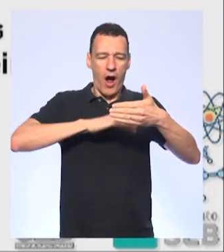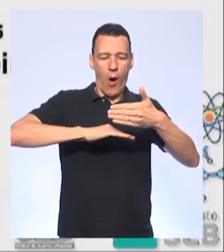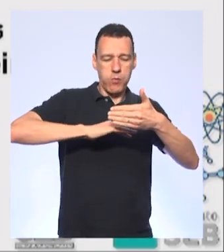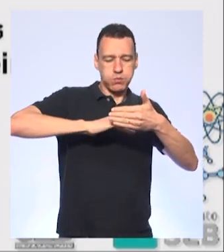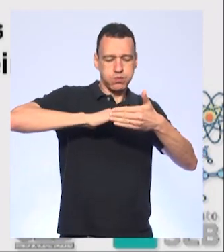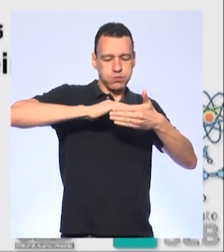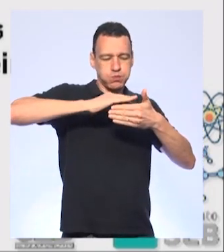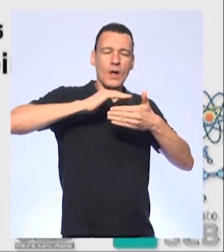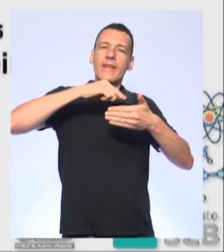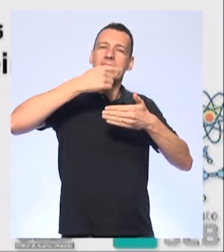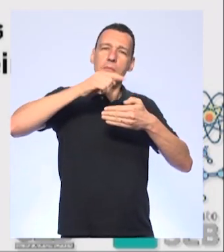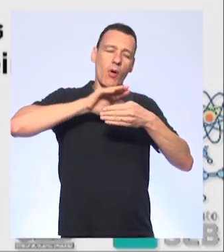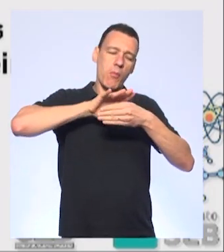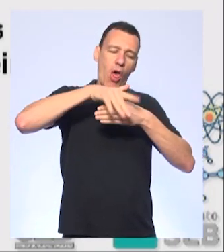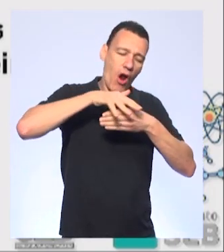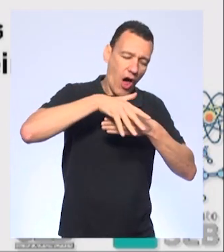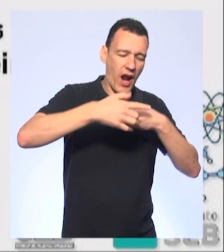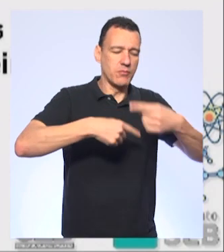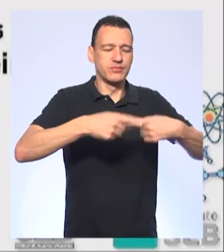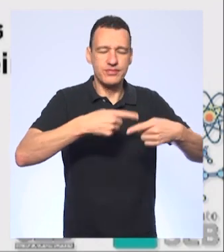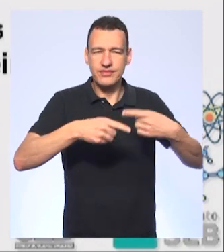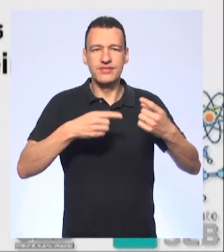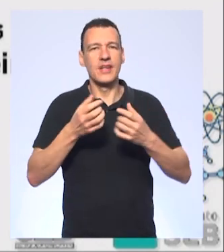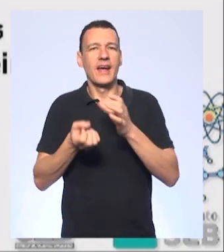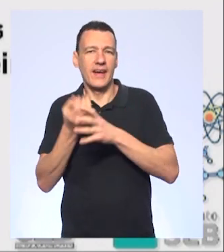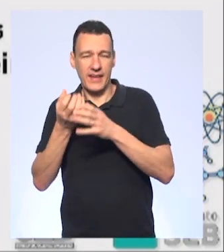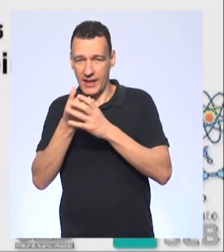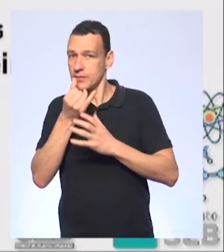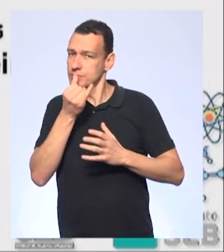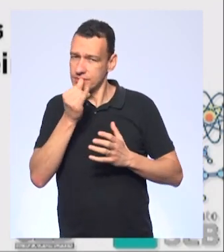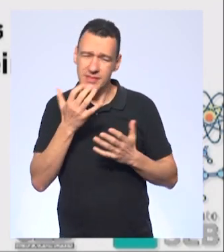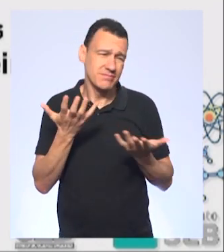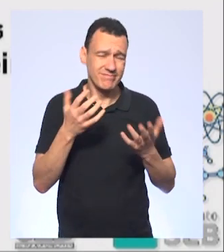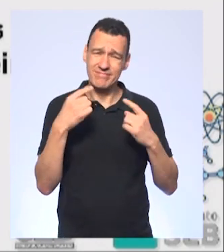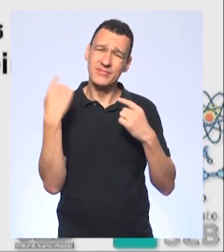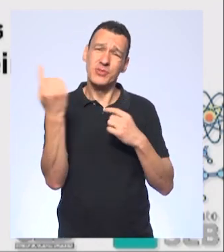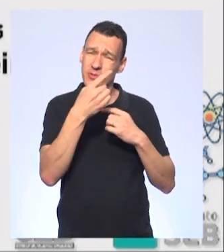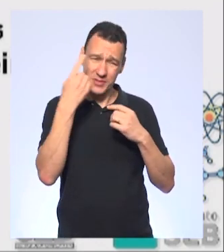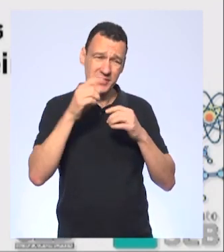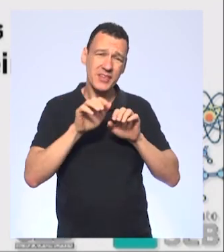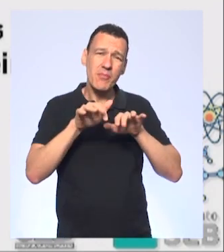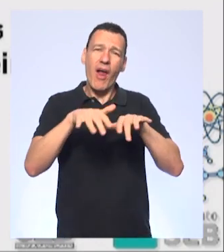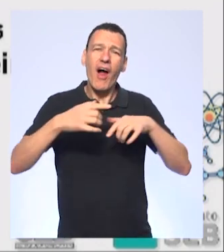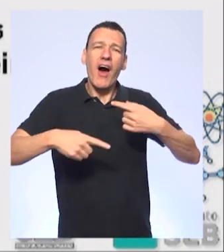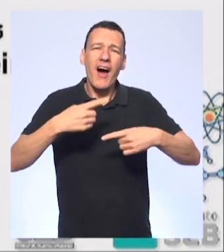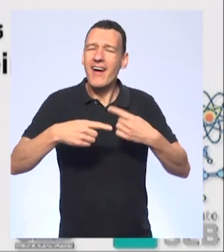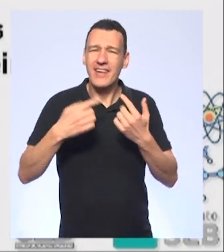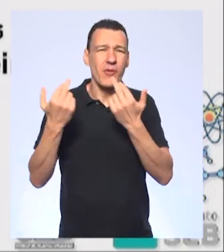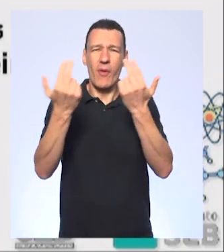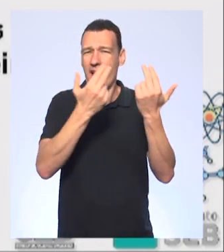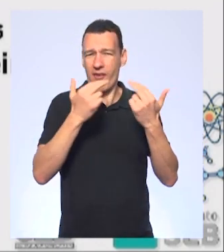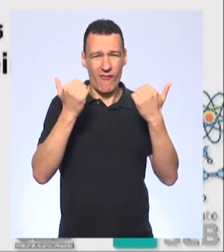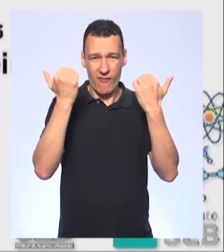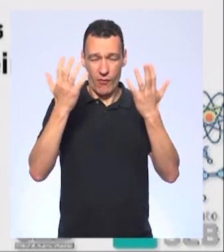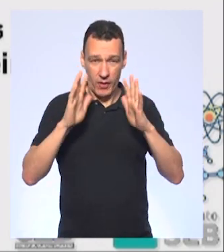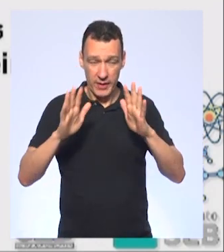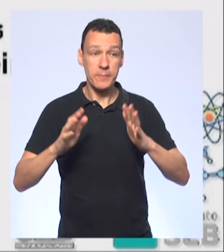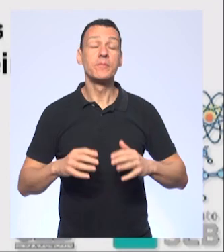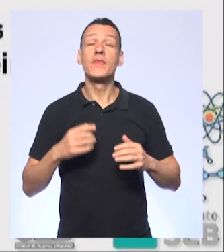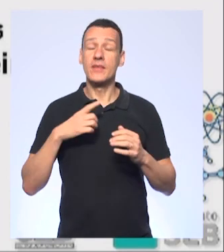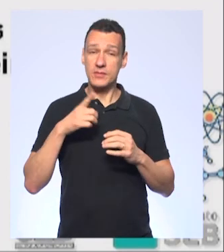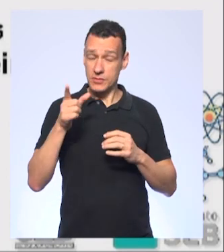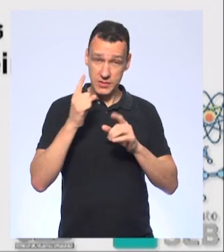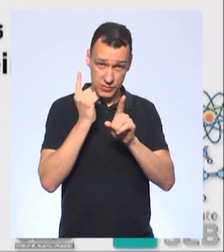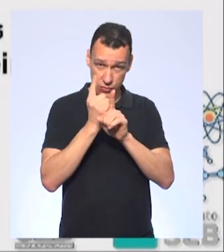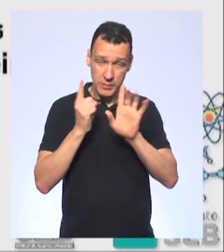em energia elétrica, tá? É o princípio das hidrelétricas. Observando a figura e admitindo que as linhas